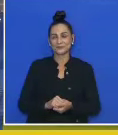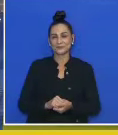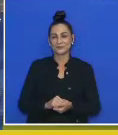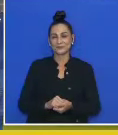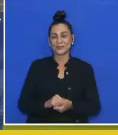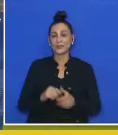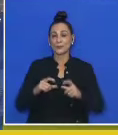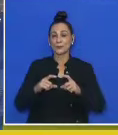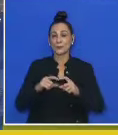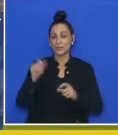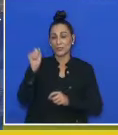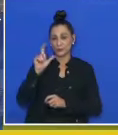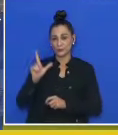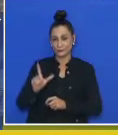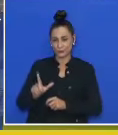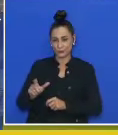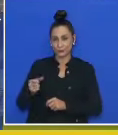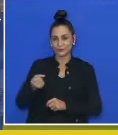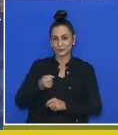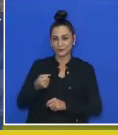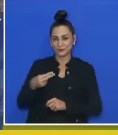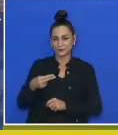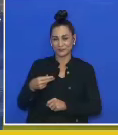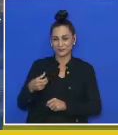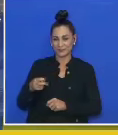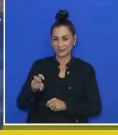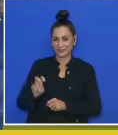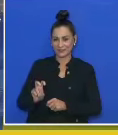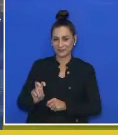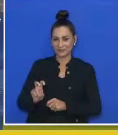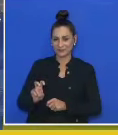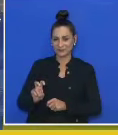Chegou, bola azul, número 25.